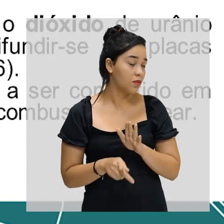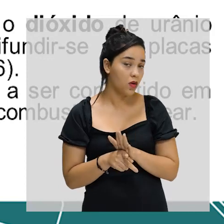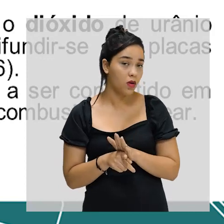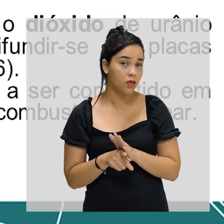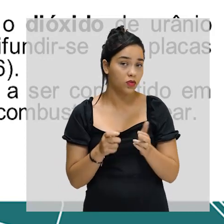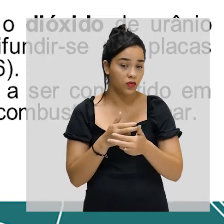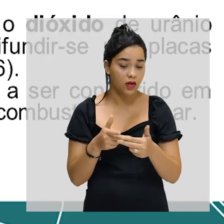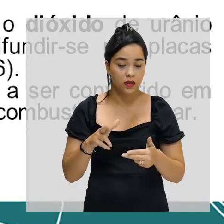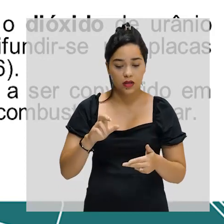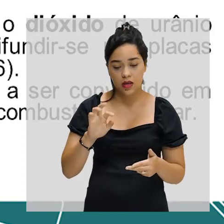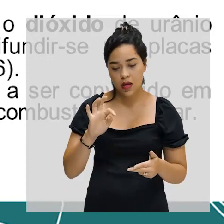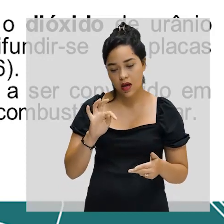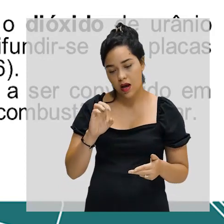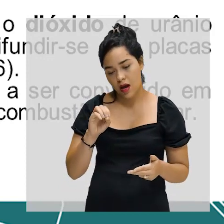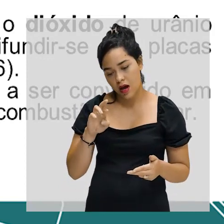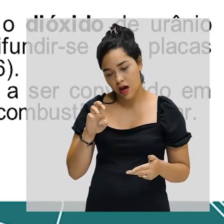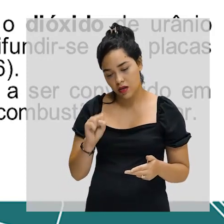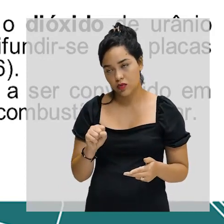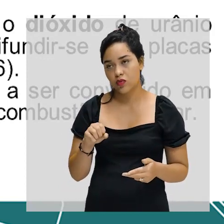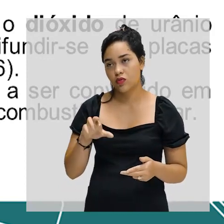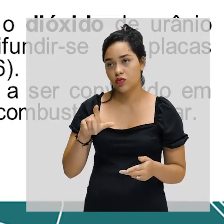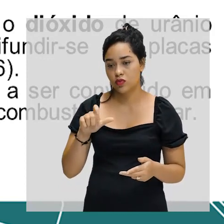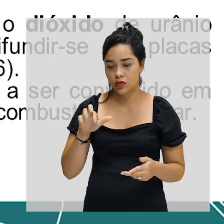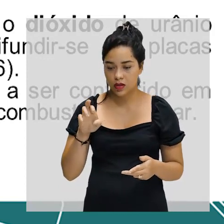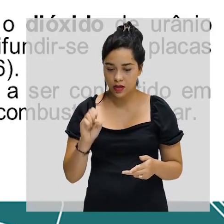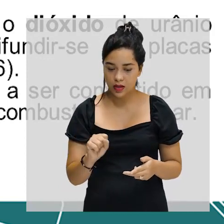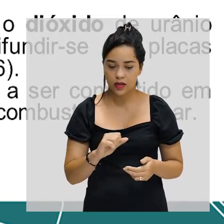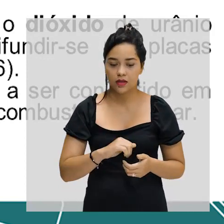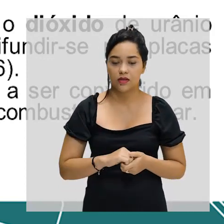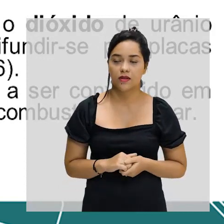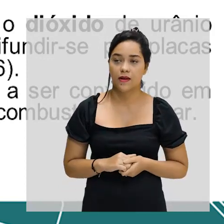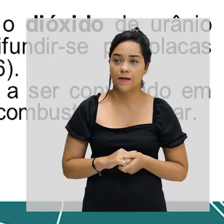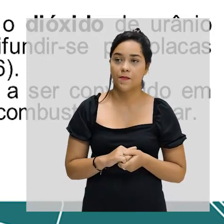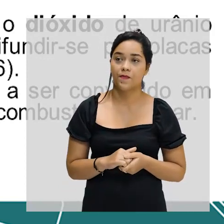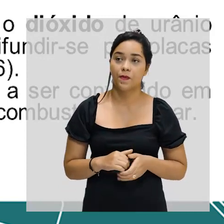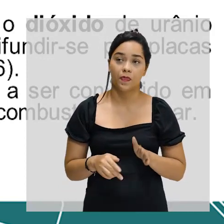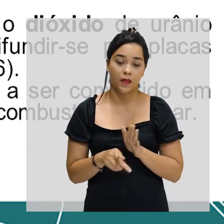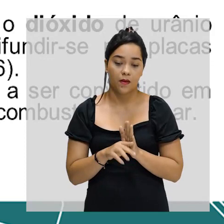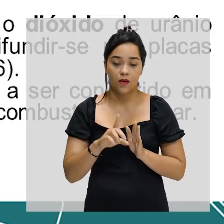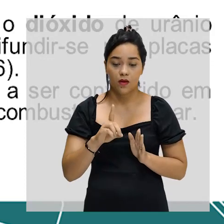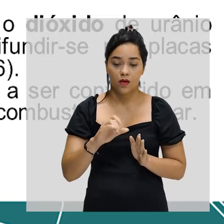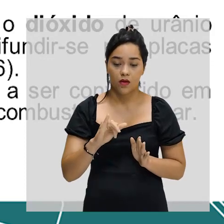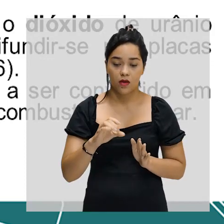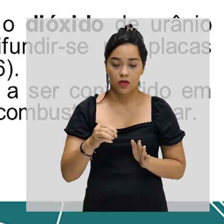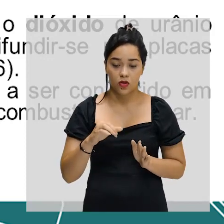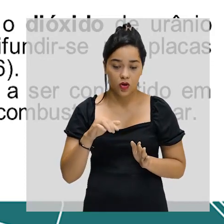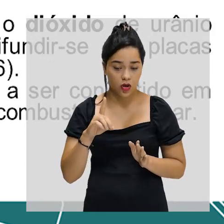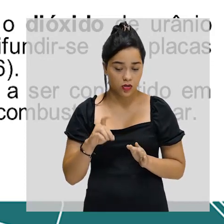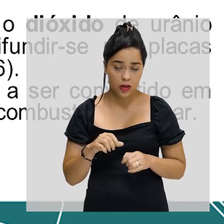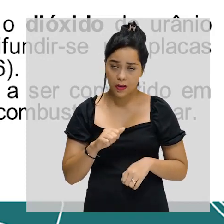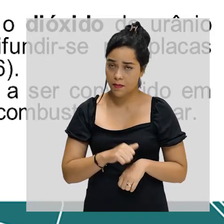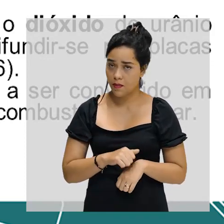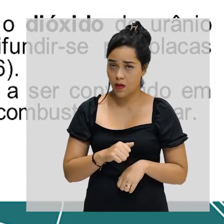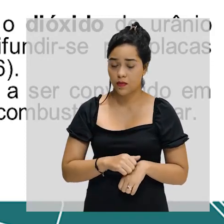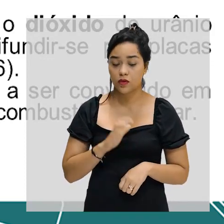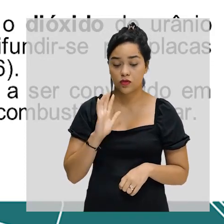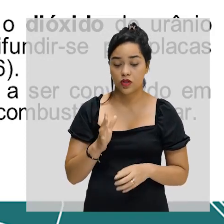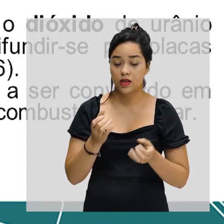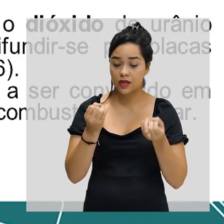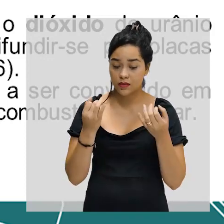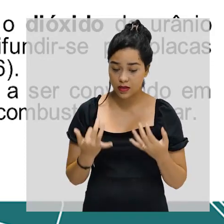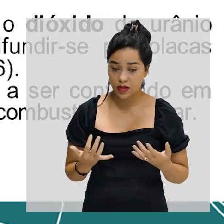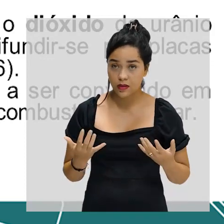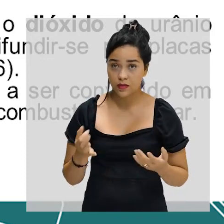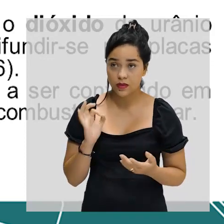dos reatores nucleares, que é utilizado. Este dióxido, ele é muito pobre, como nós já falamos,